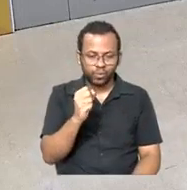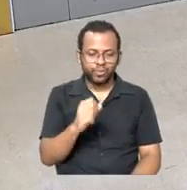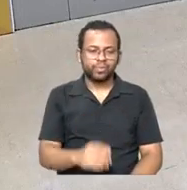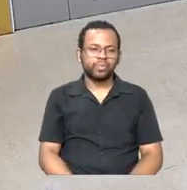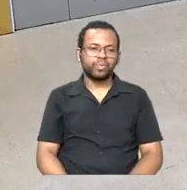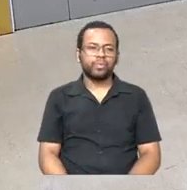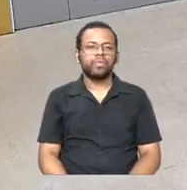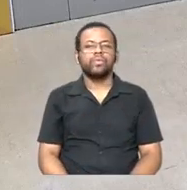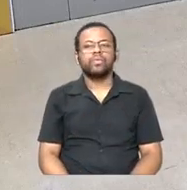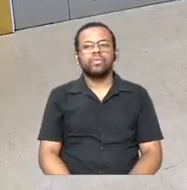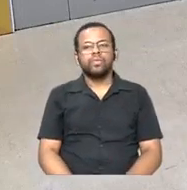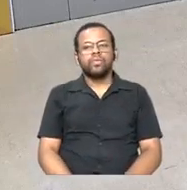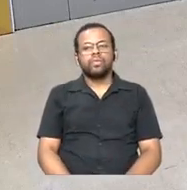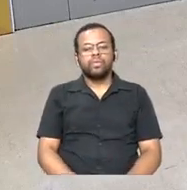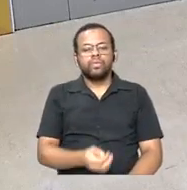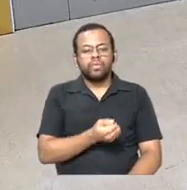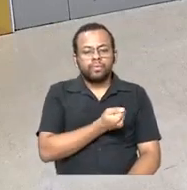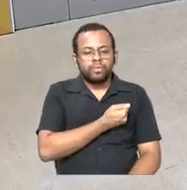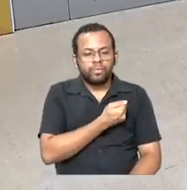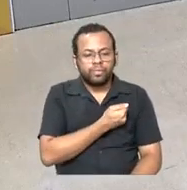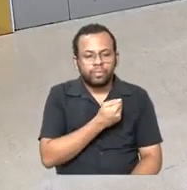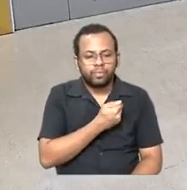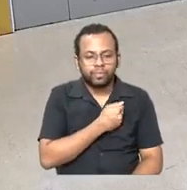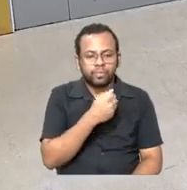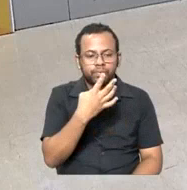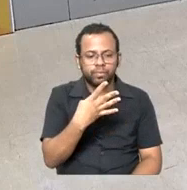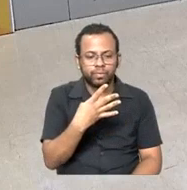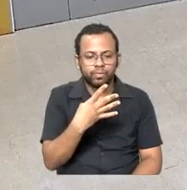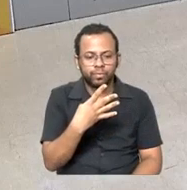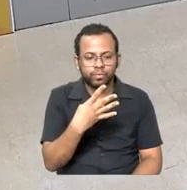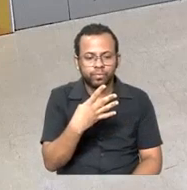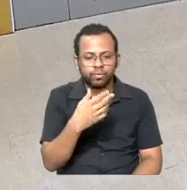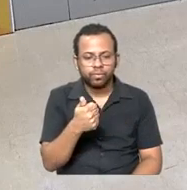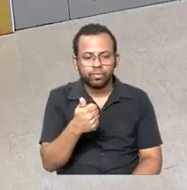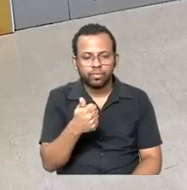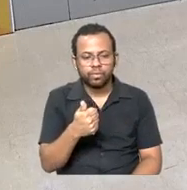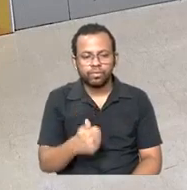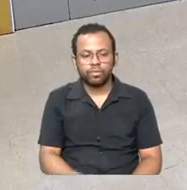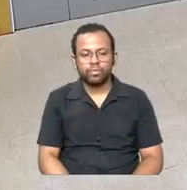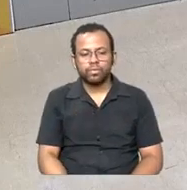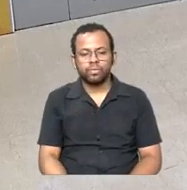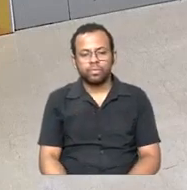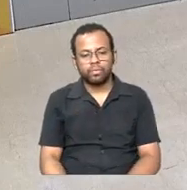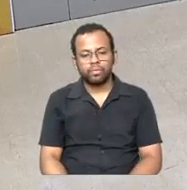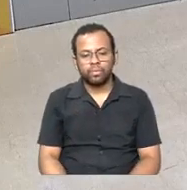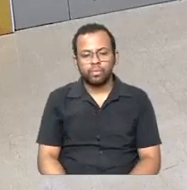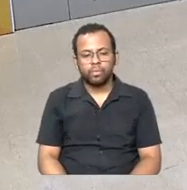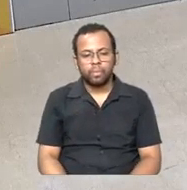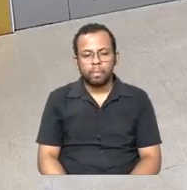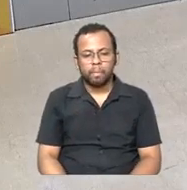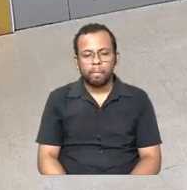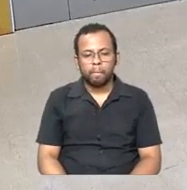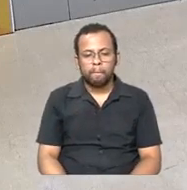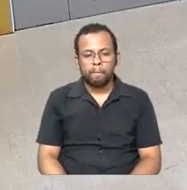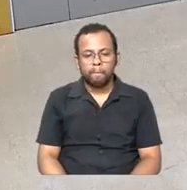você 41 41 41 41